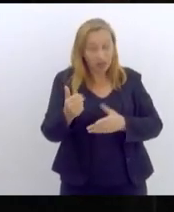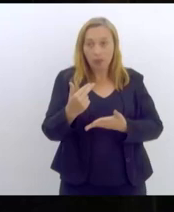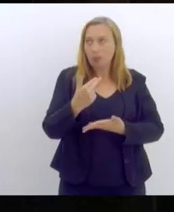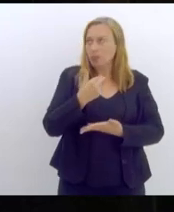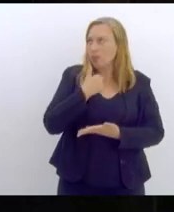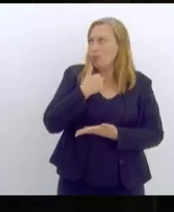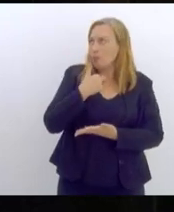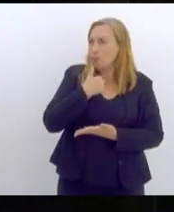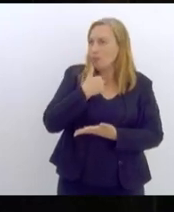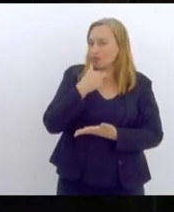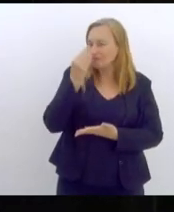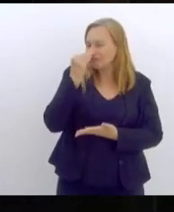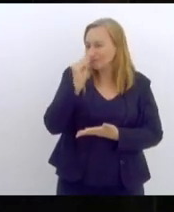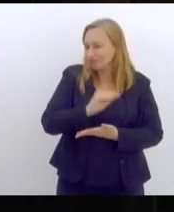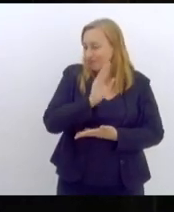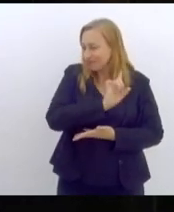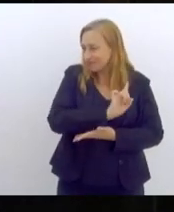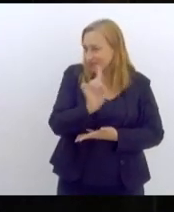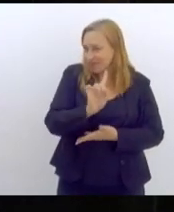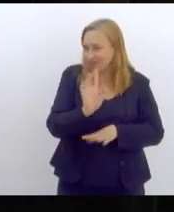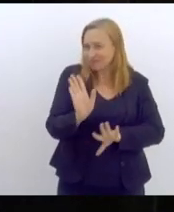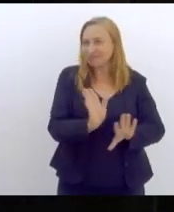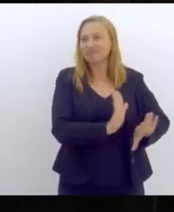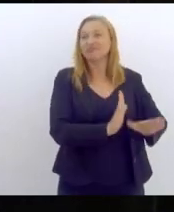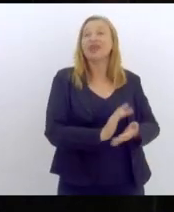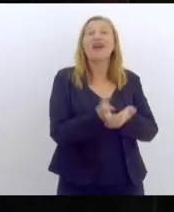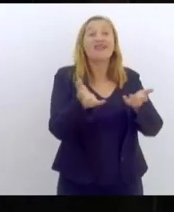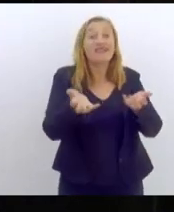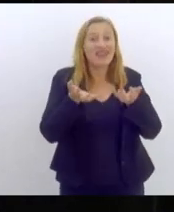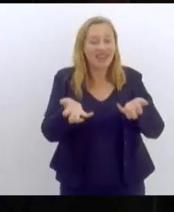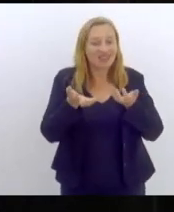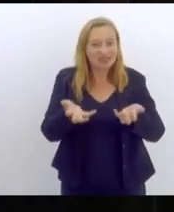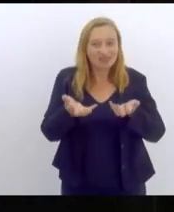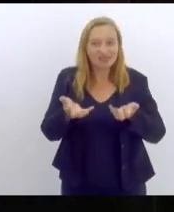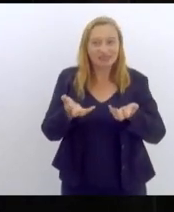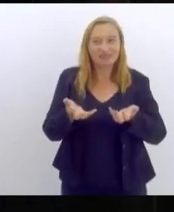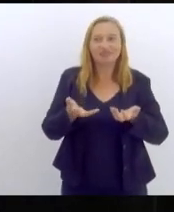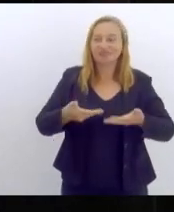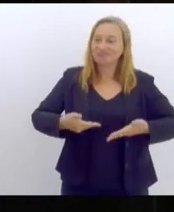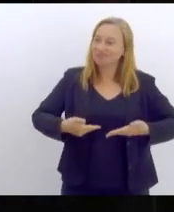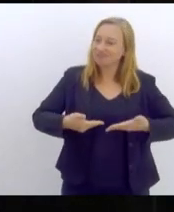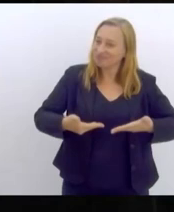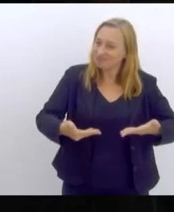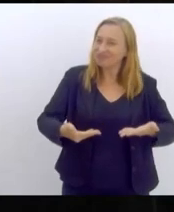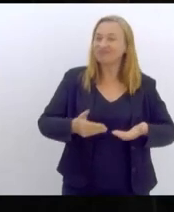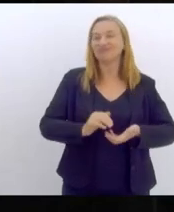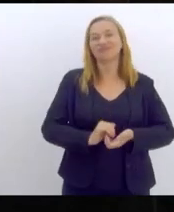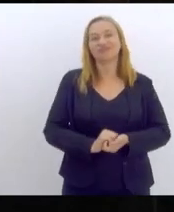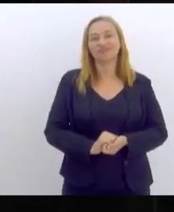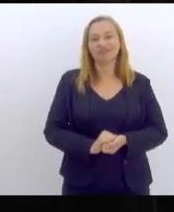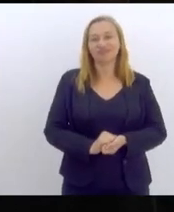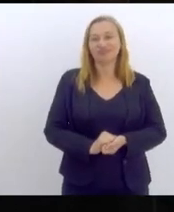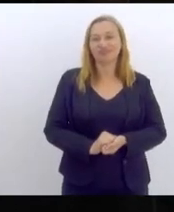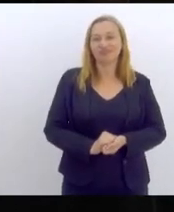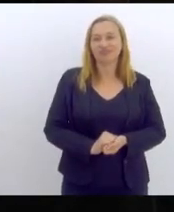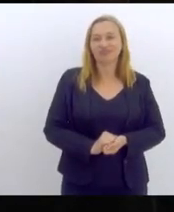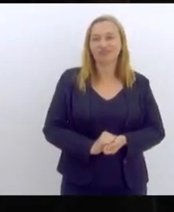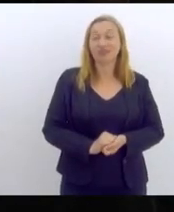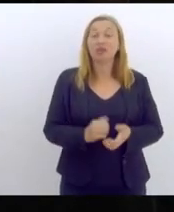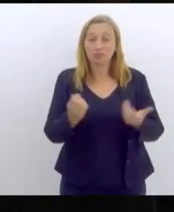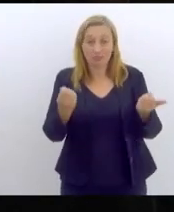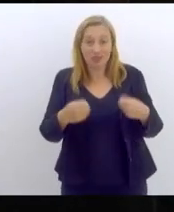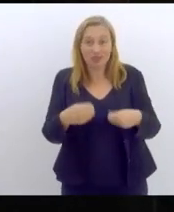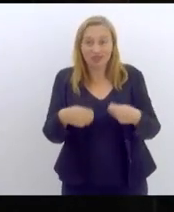ser negado. Quero me oferecer, quando for